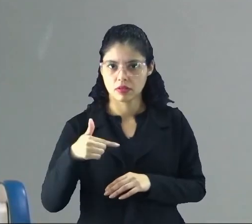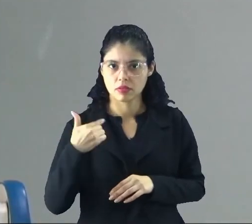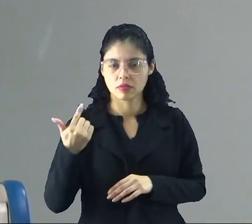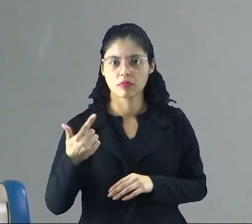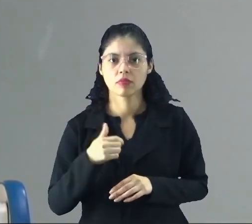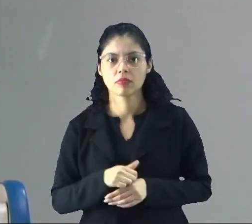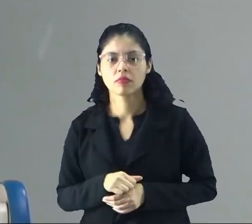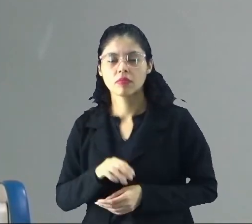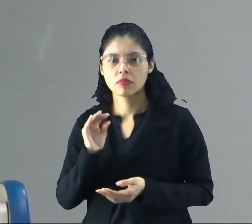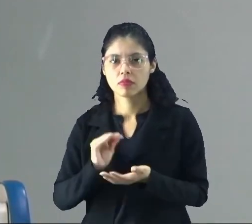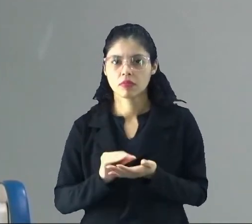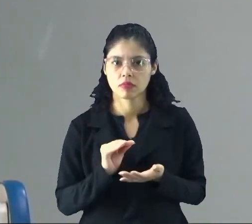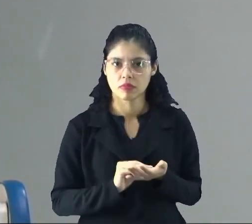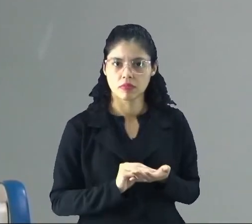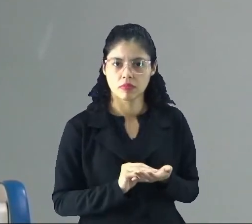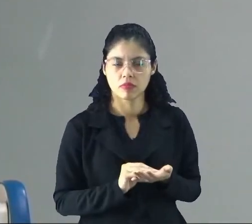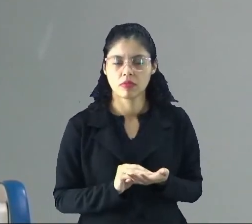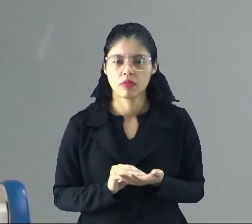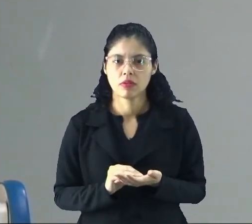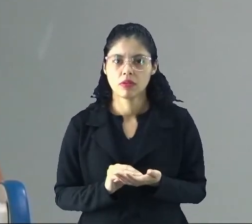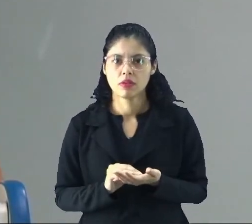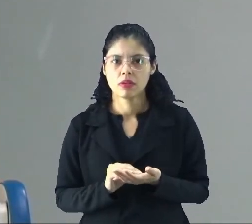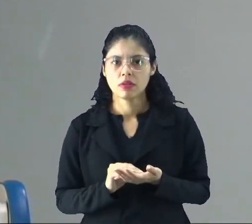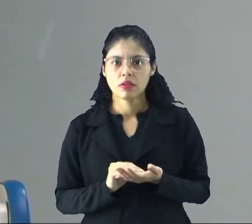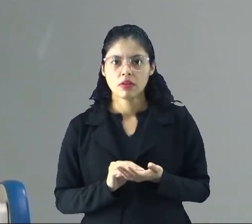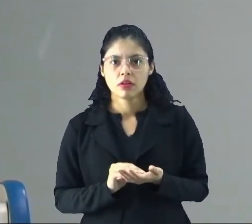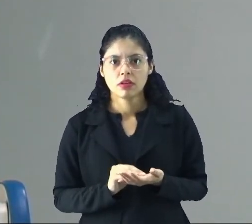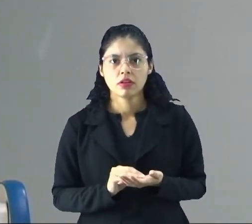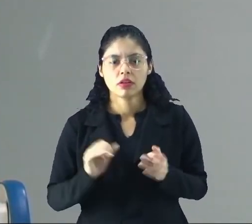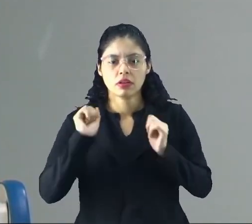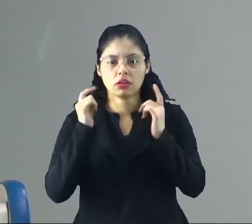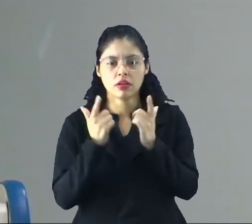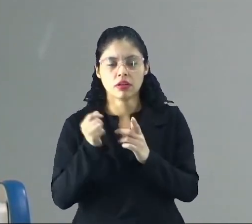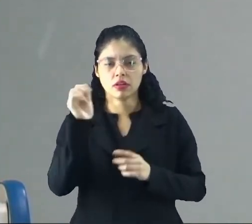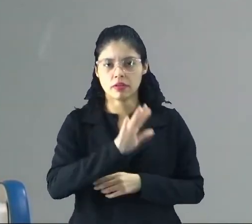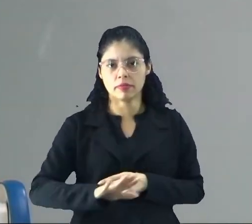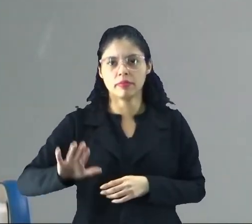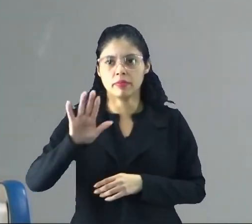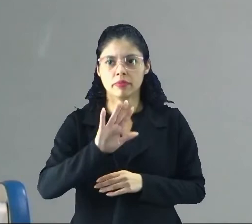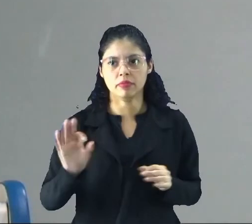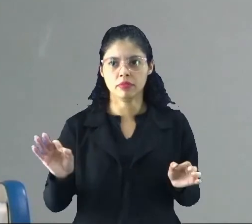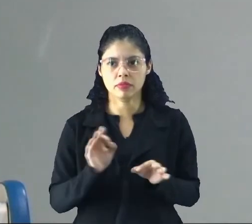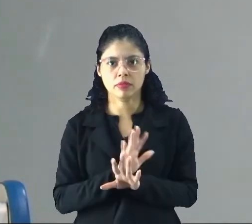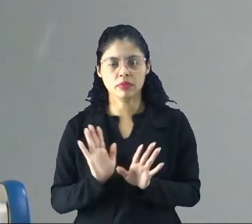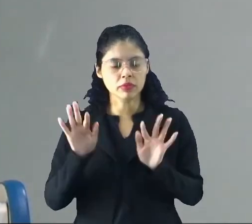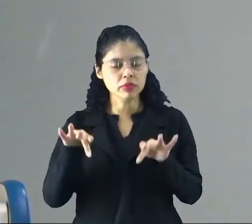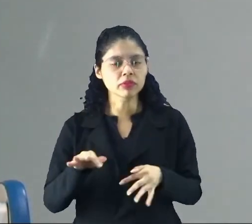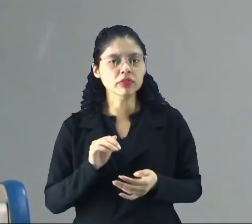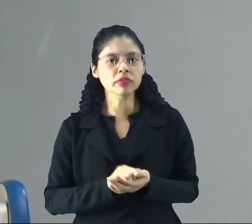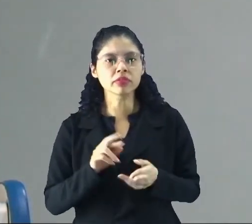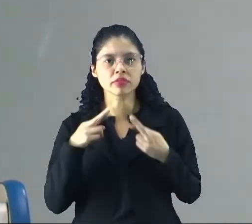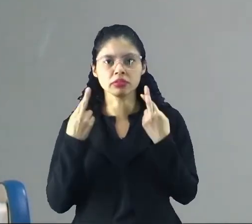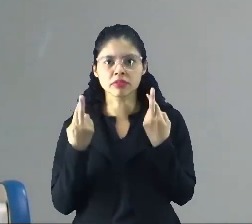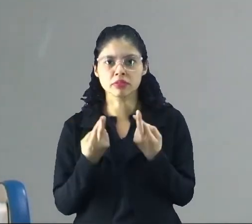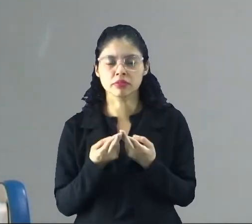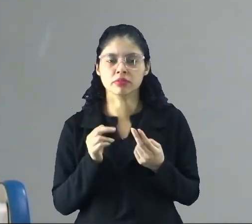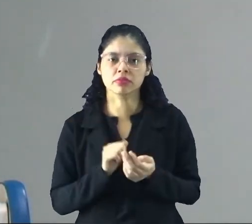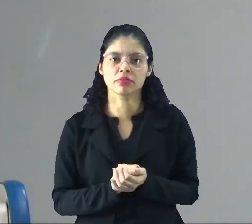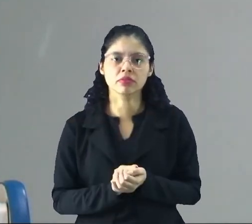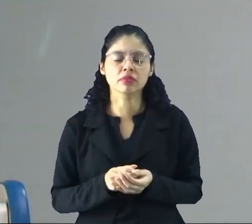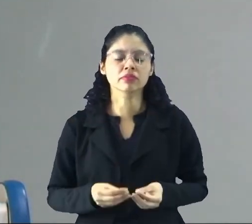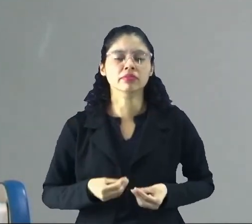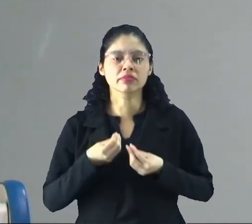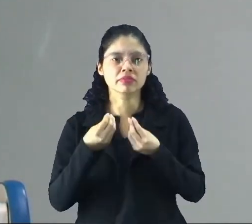né, da insatisfação lá da Assembleia Geral, eles acabam se reunindo, né, e não abrindo